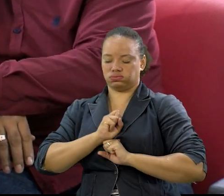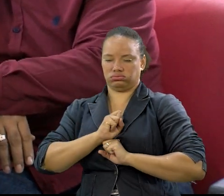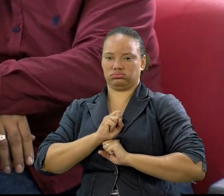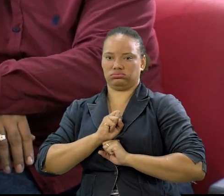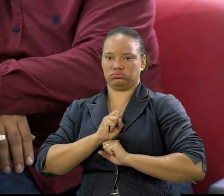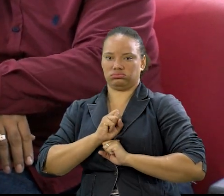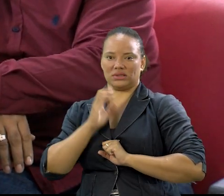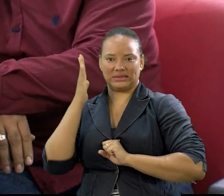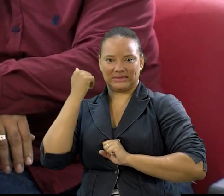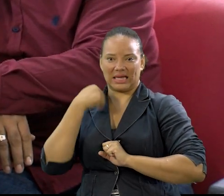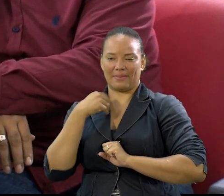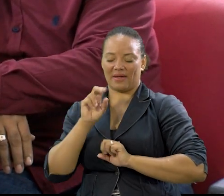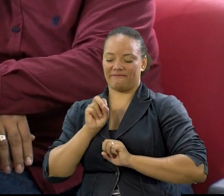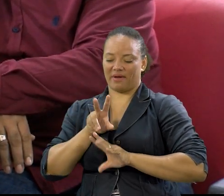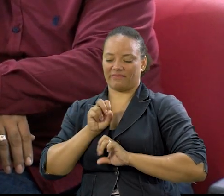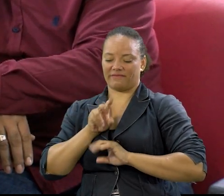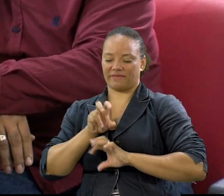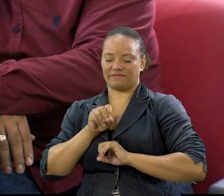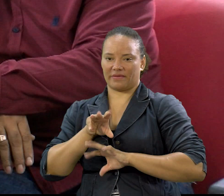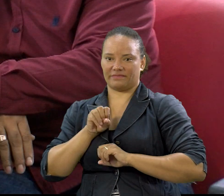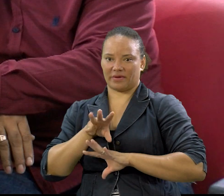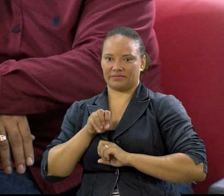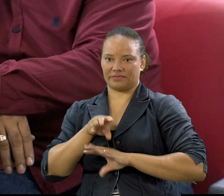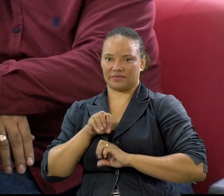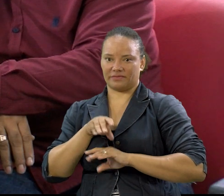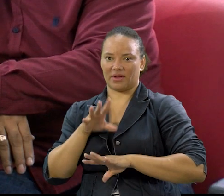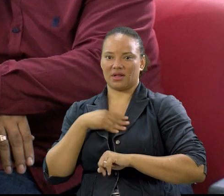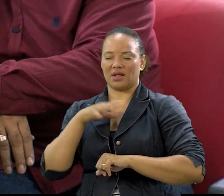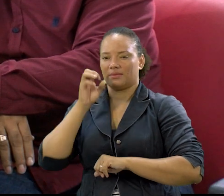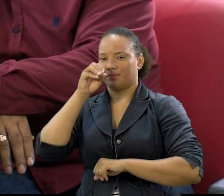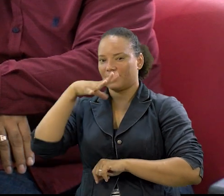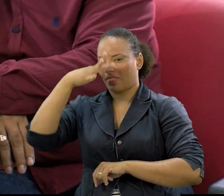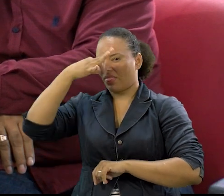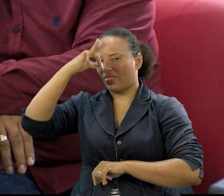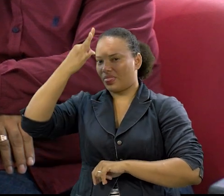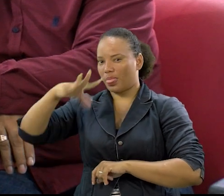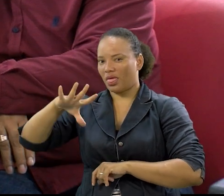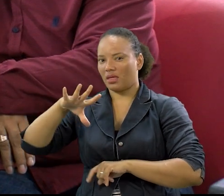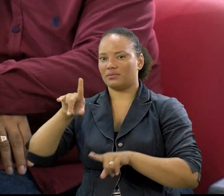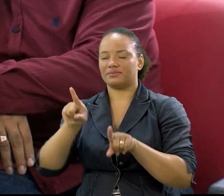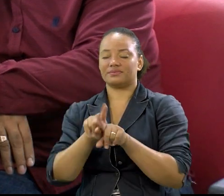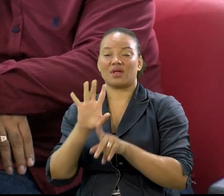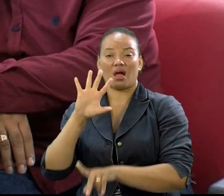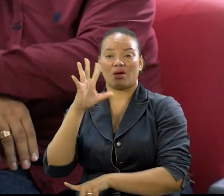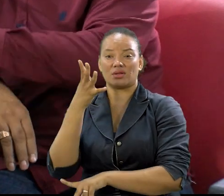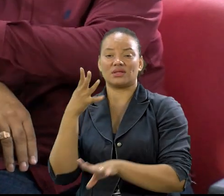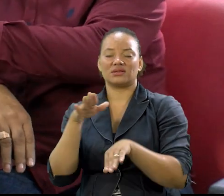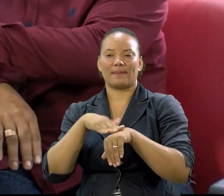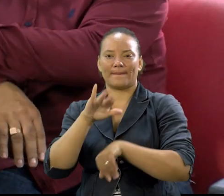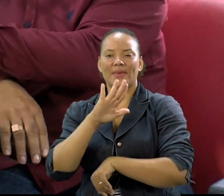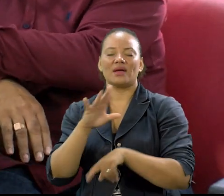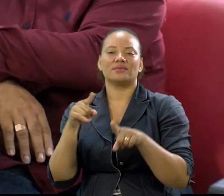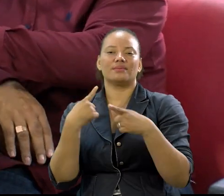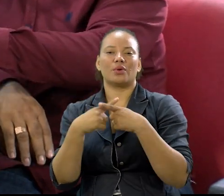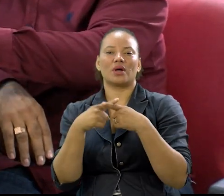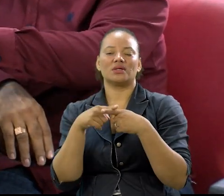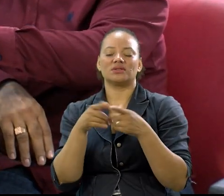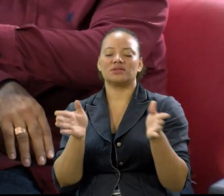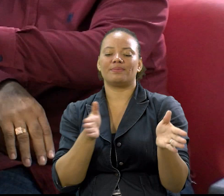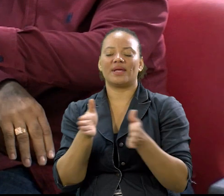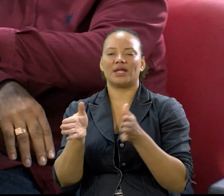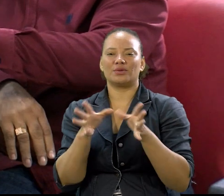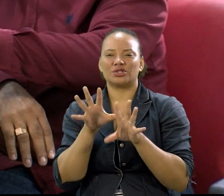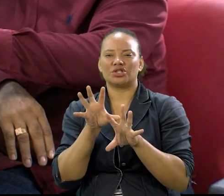durante todo o período durante todo o ano né Mas esse período de seca ele ele torna ele ele continua